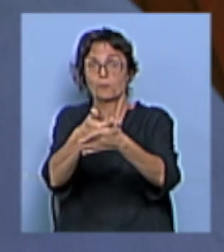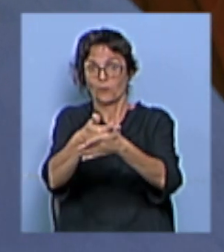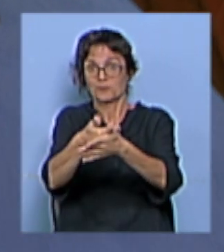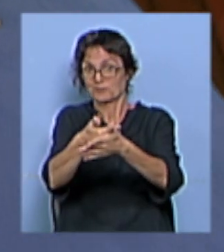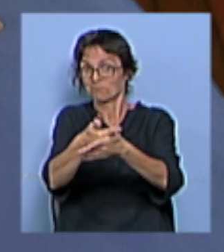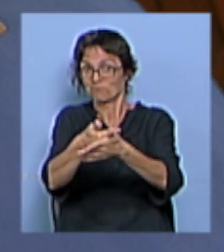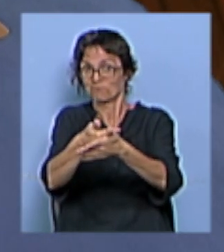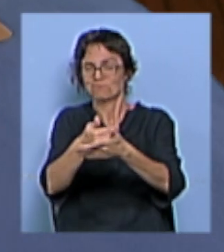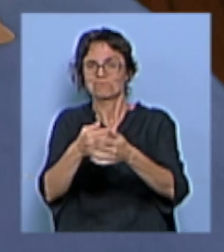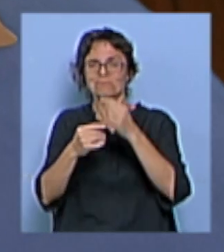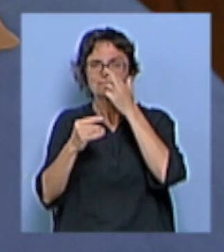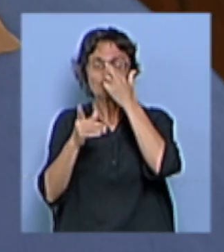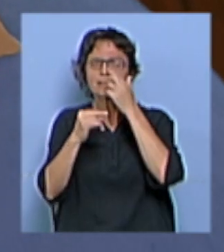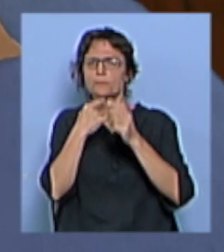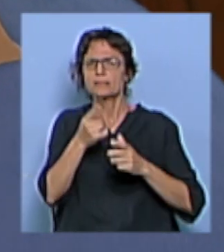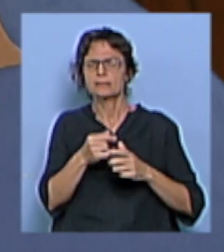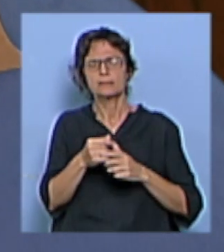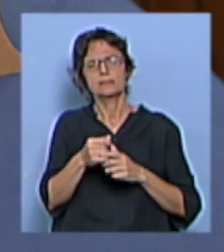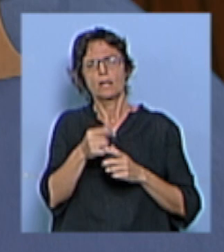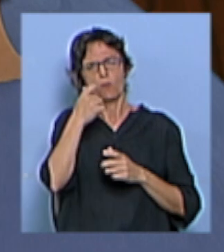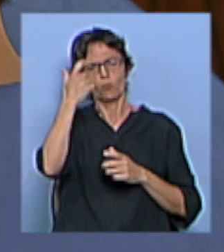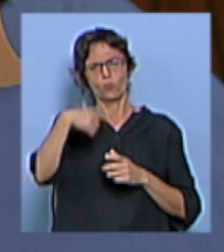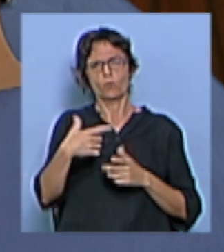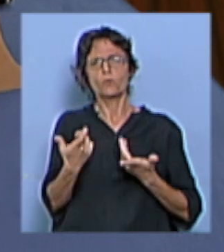depois também, ele também diz: o ser humano está